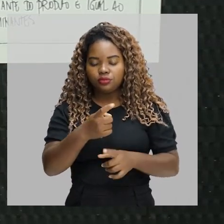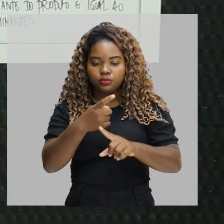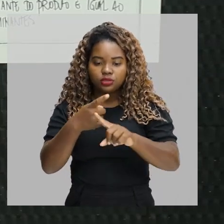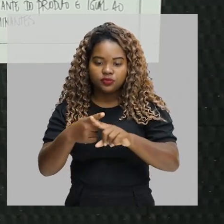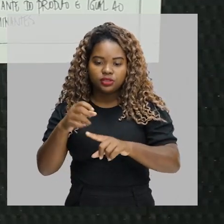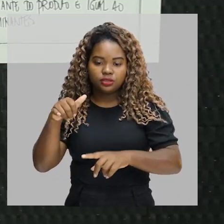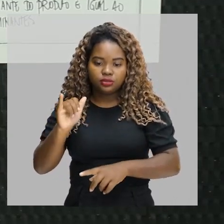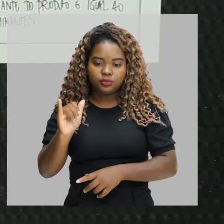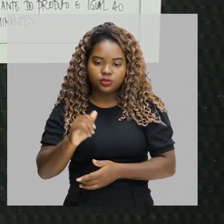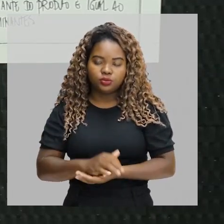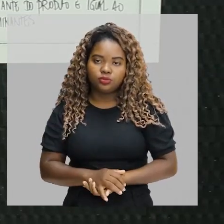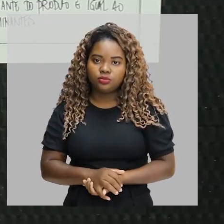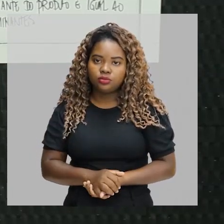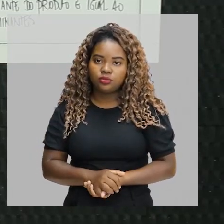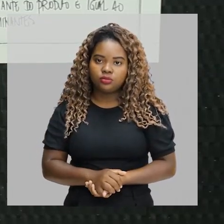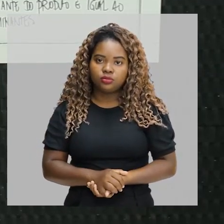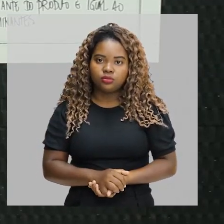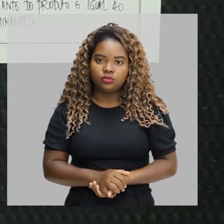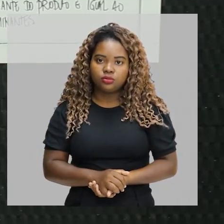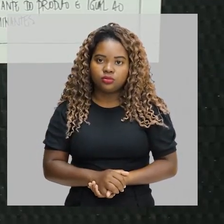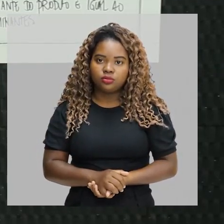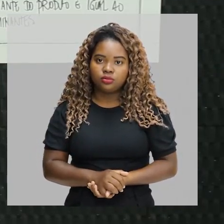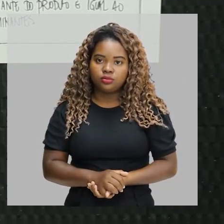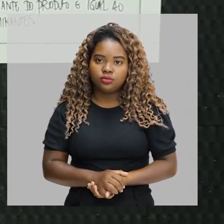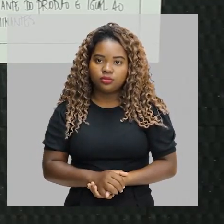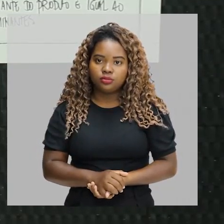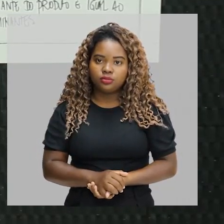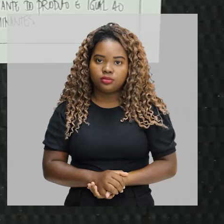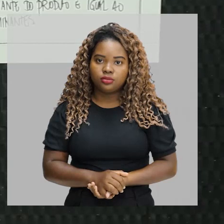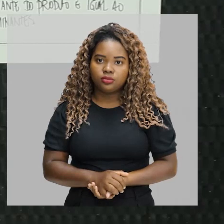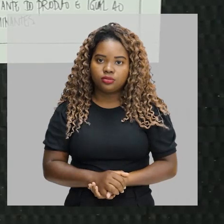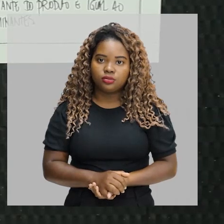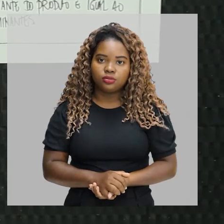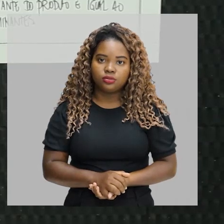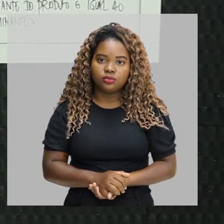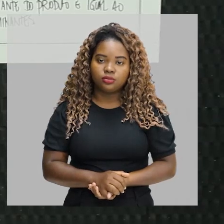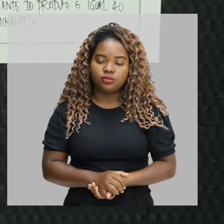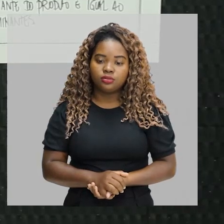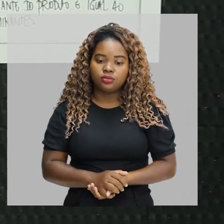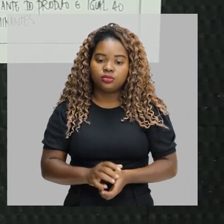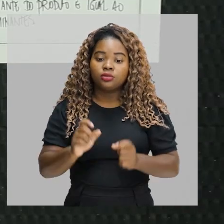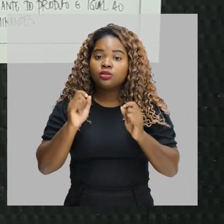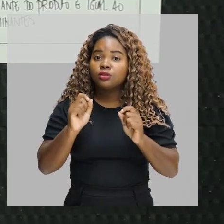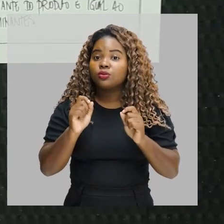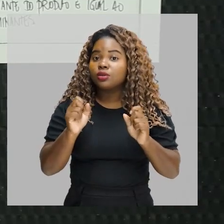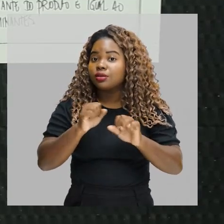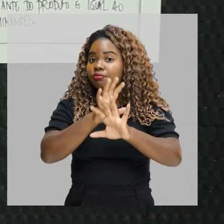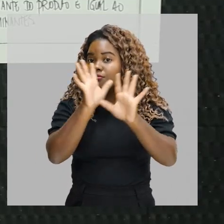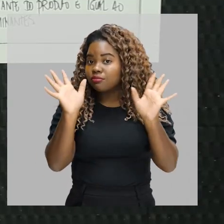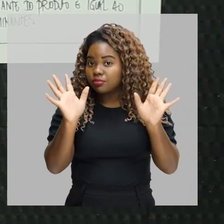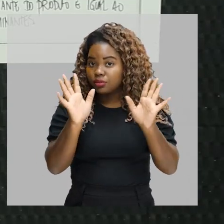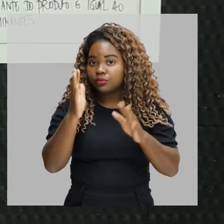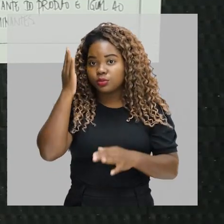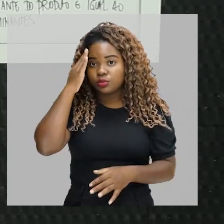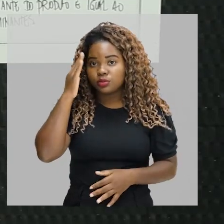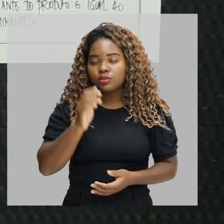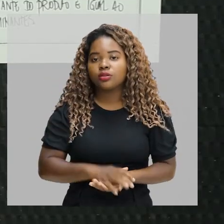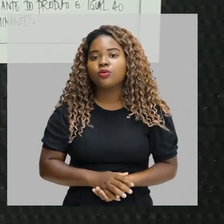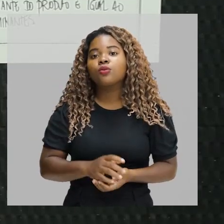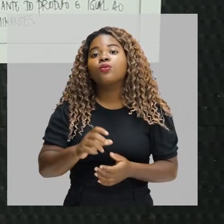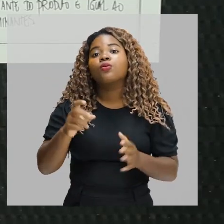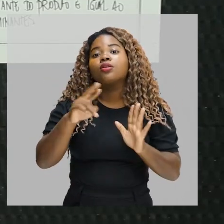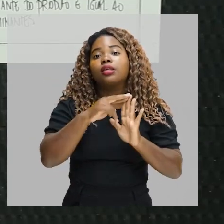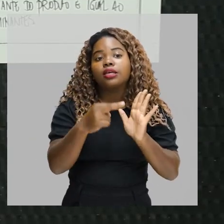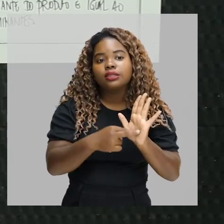y, ao produto dos dois. Tá? Então, o que eu quero, quando ele fala assim, dadas as